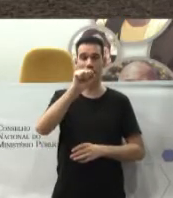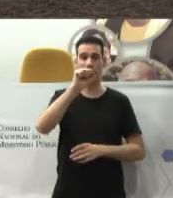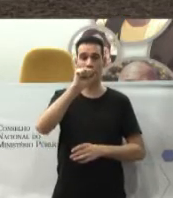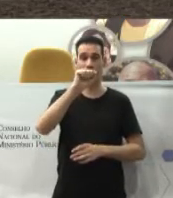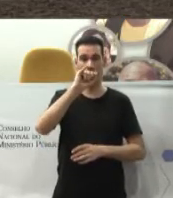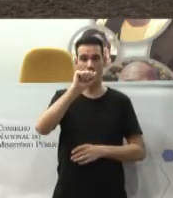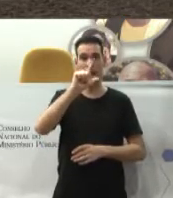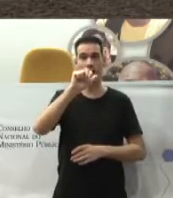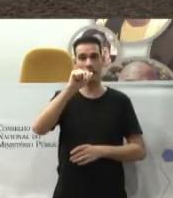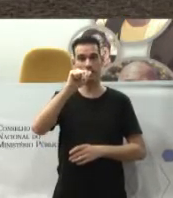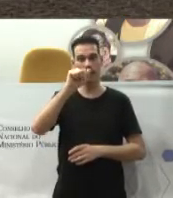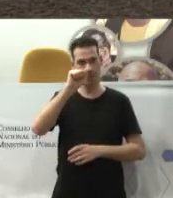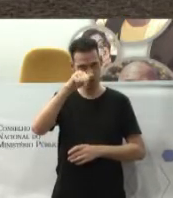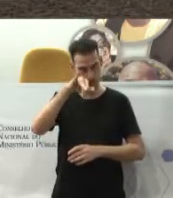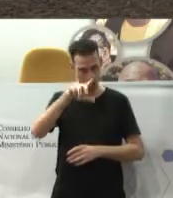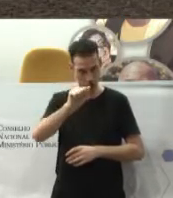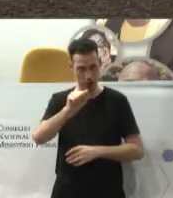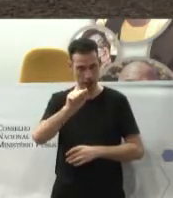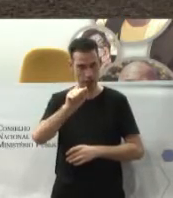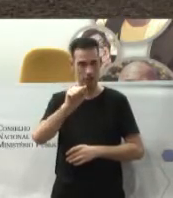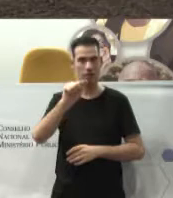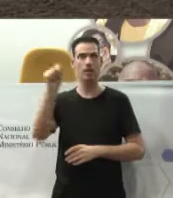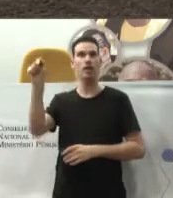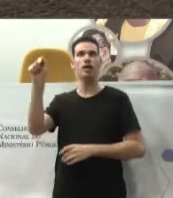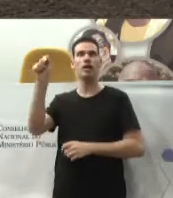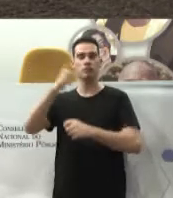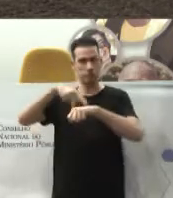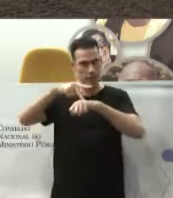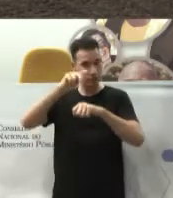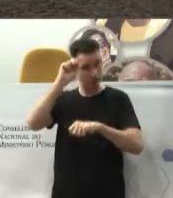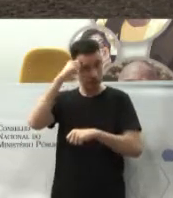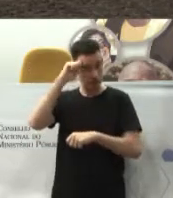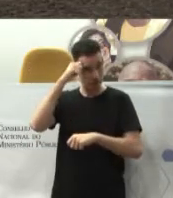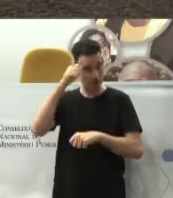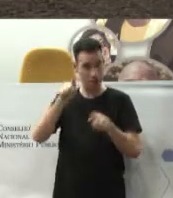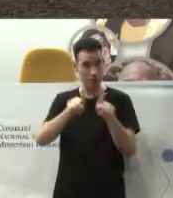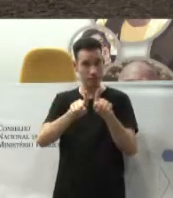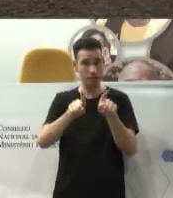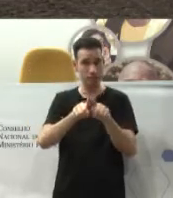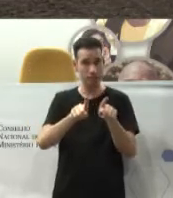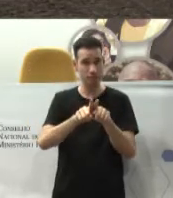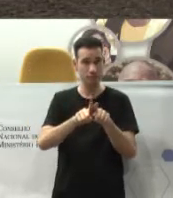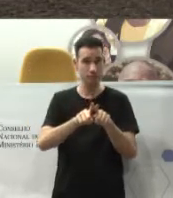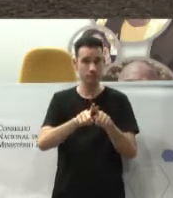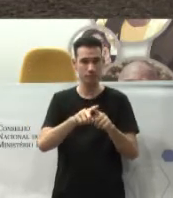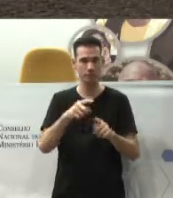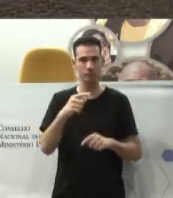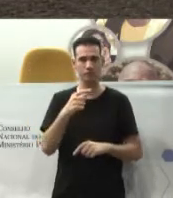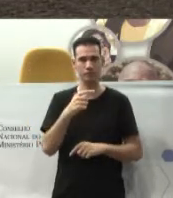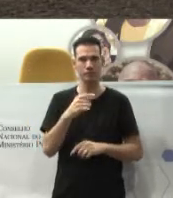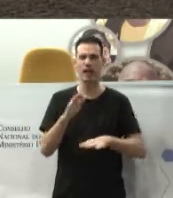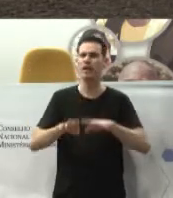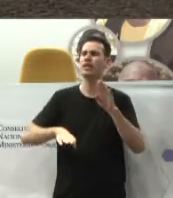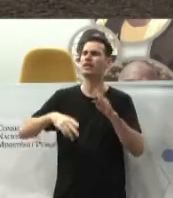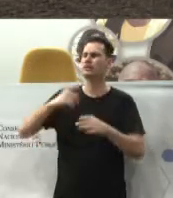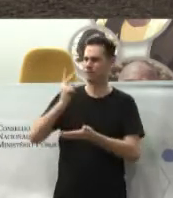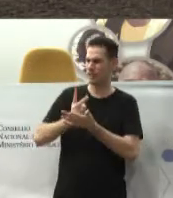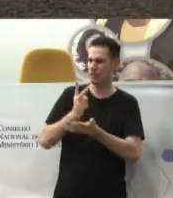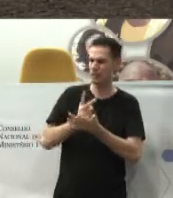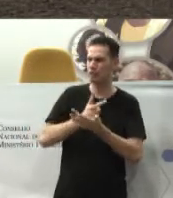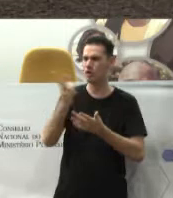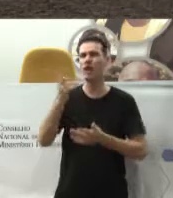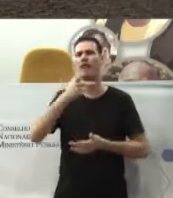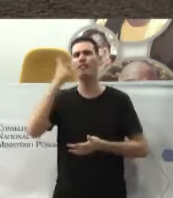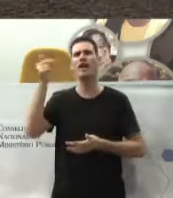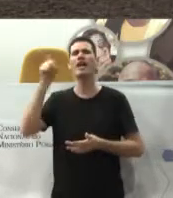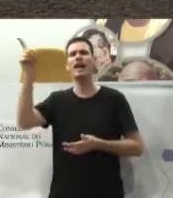África do Sul. Então, não é comparar com a Noruega, porque eu tenho um defeito congênito. Toda vez que alguém começa a dar uma palestra e fala alguma coisa sobre a